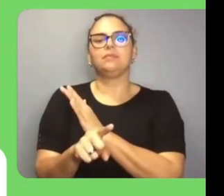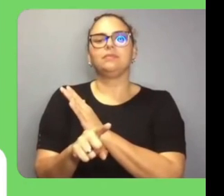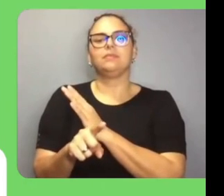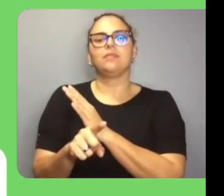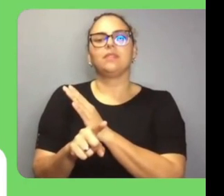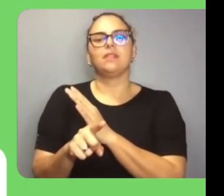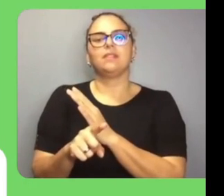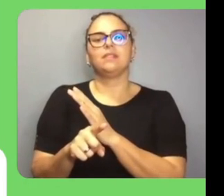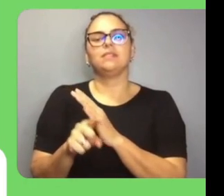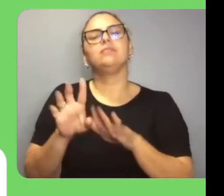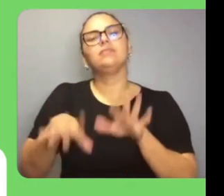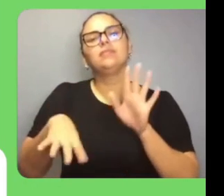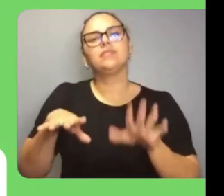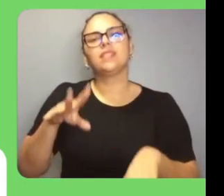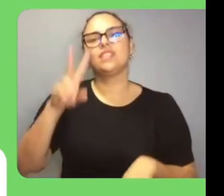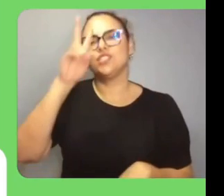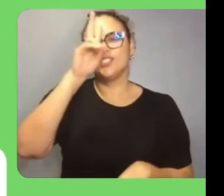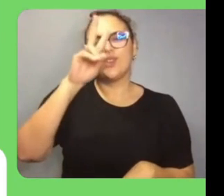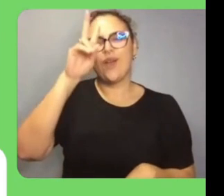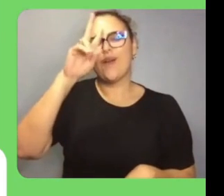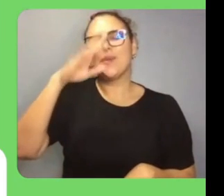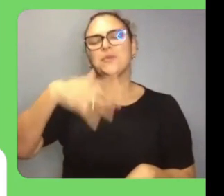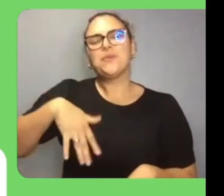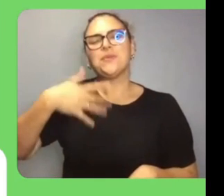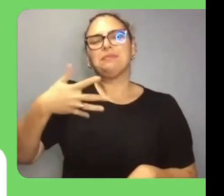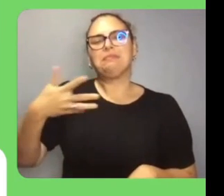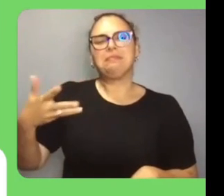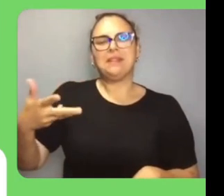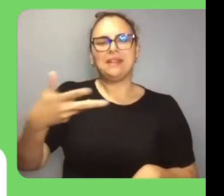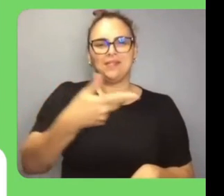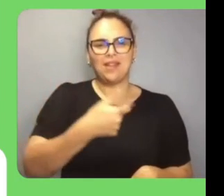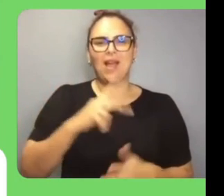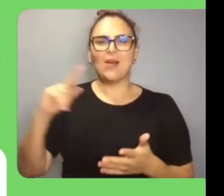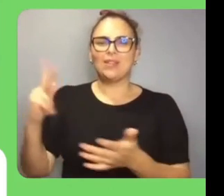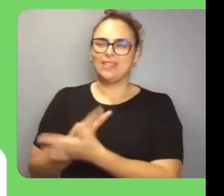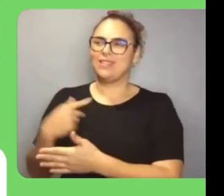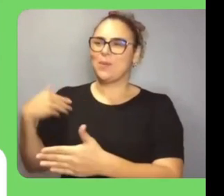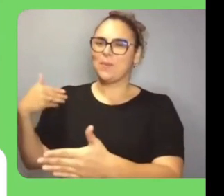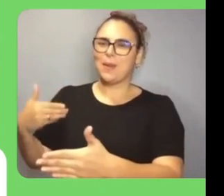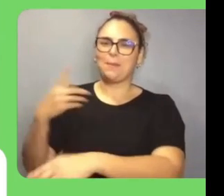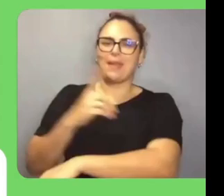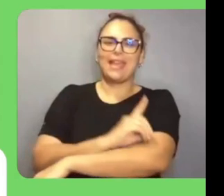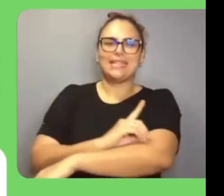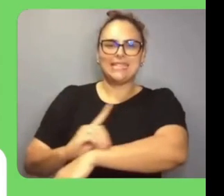Algumas histórias incríveis que devem ter acontecido nessas edições todas aí, né? A